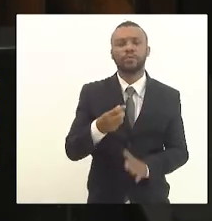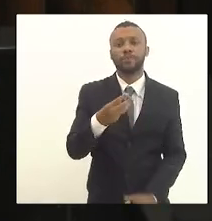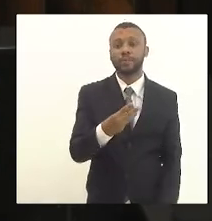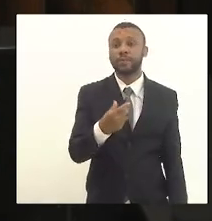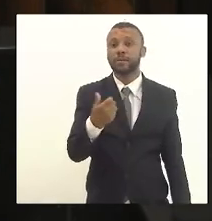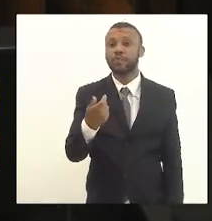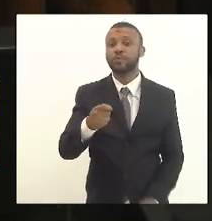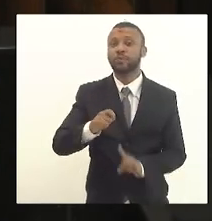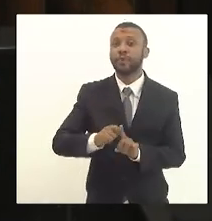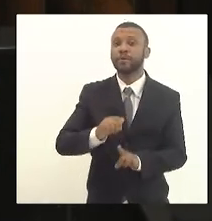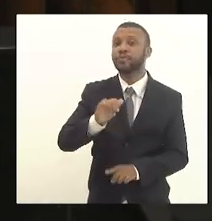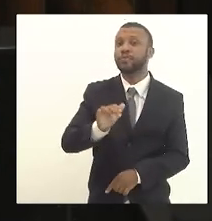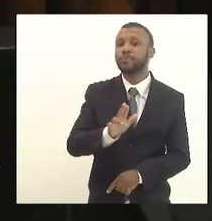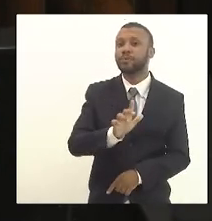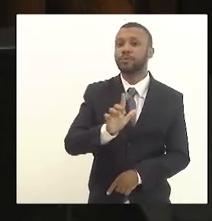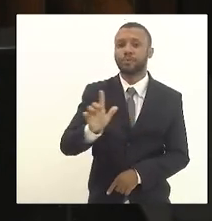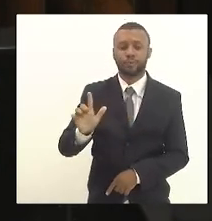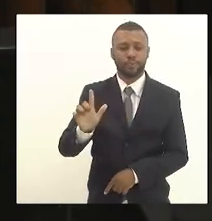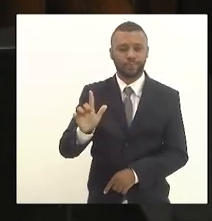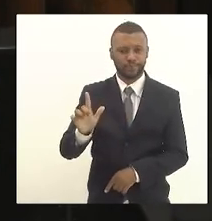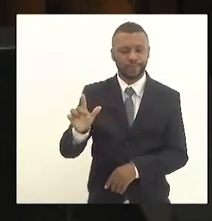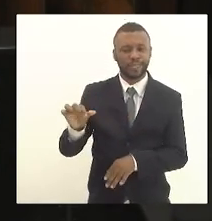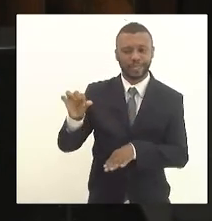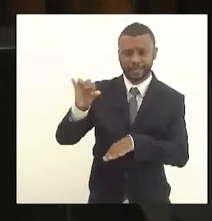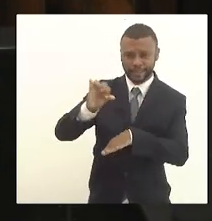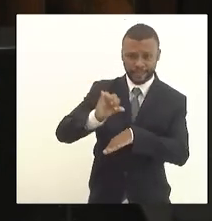julho, aqui na capital,